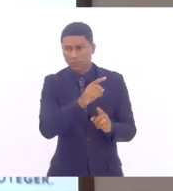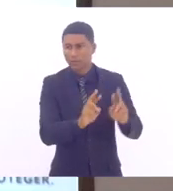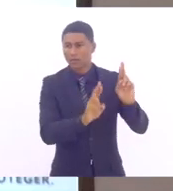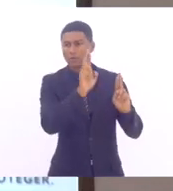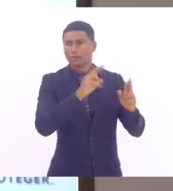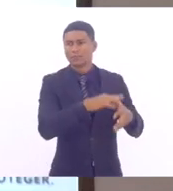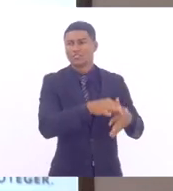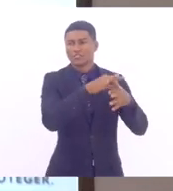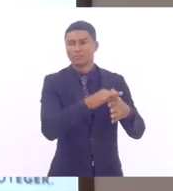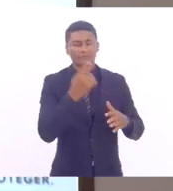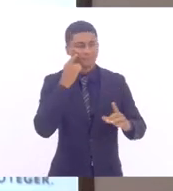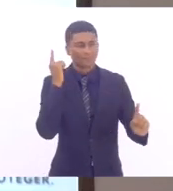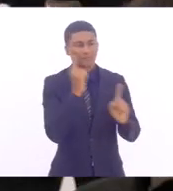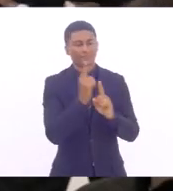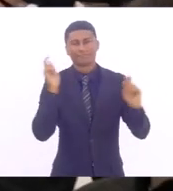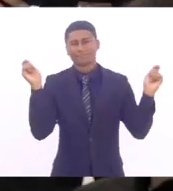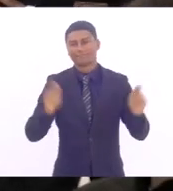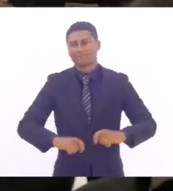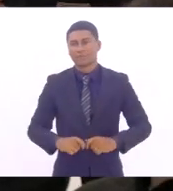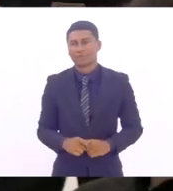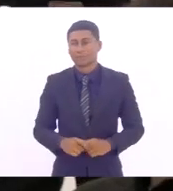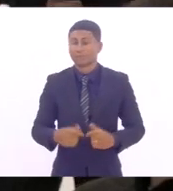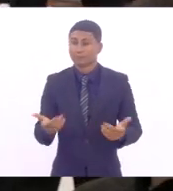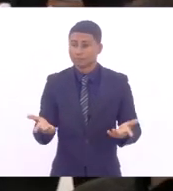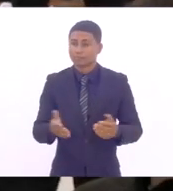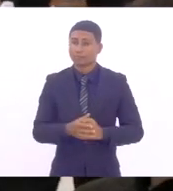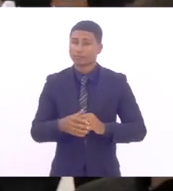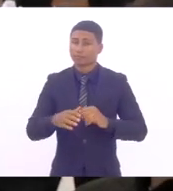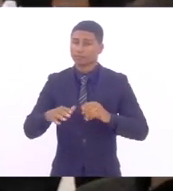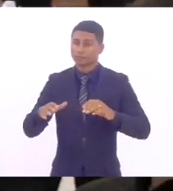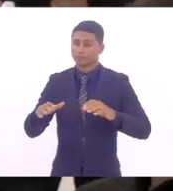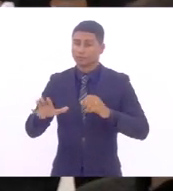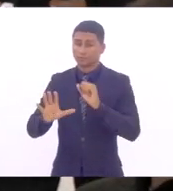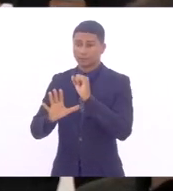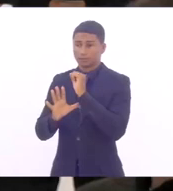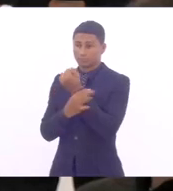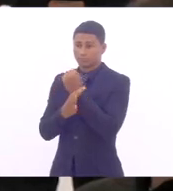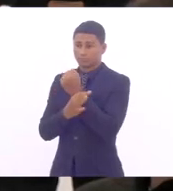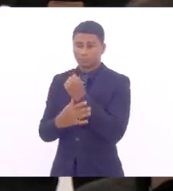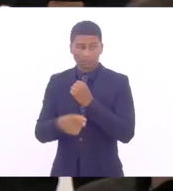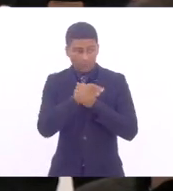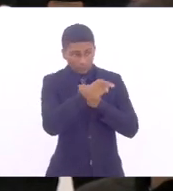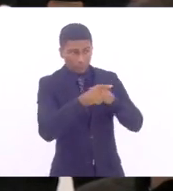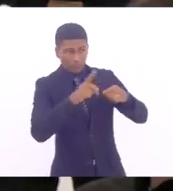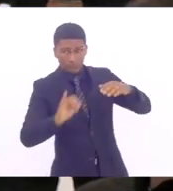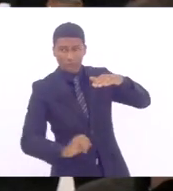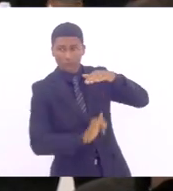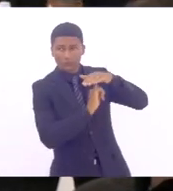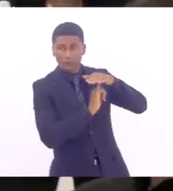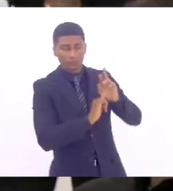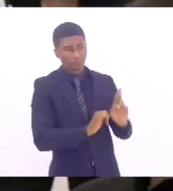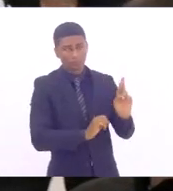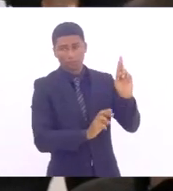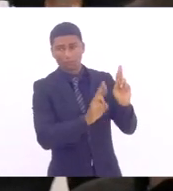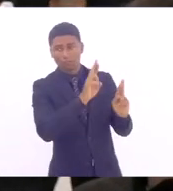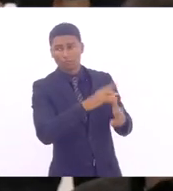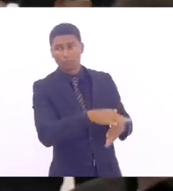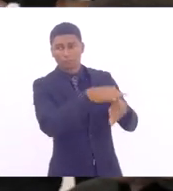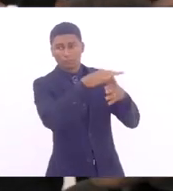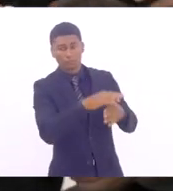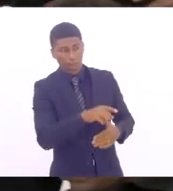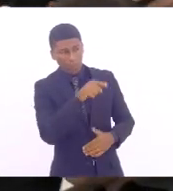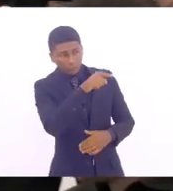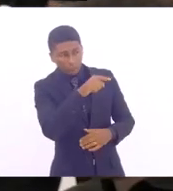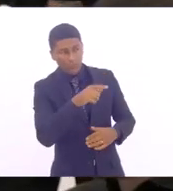lideranças. E ao ver da parte da segurança pública, quando o líder de uma instituição se envolve